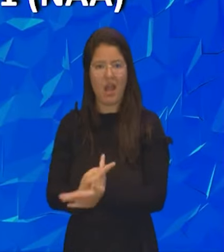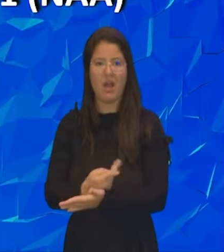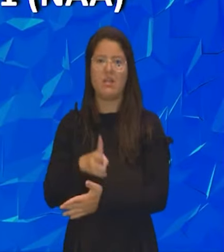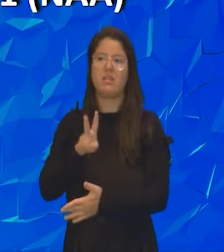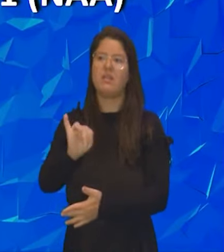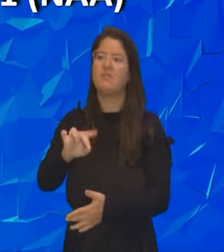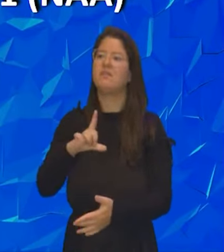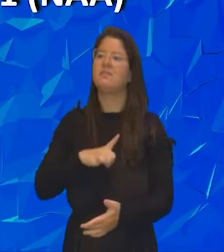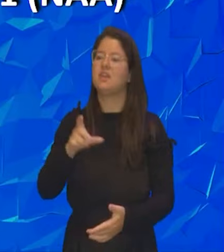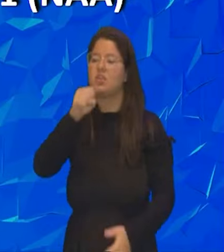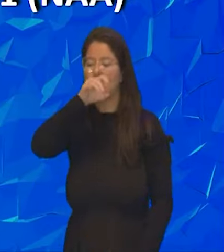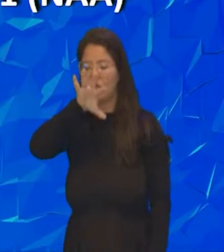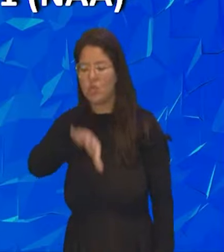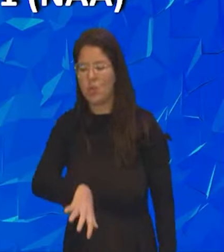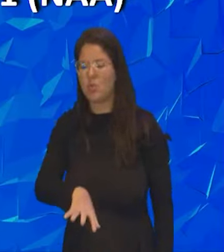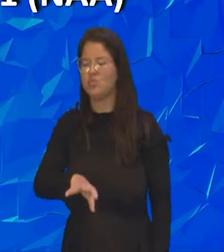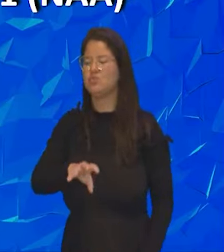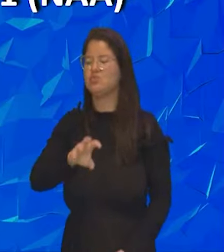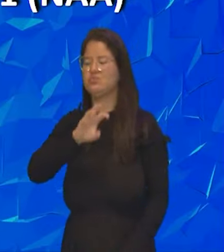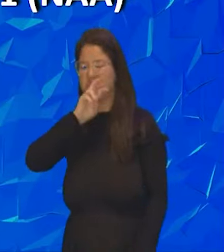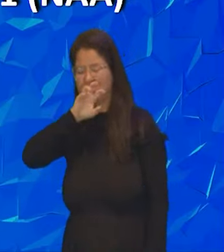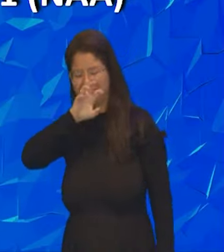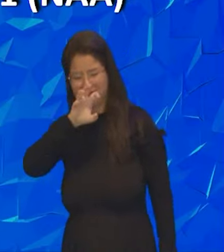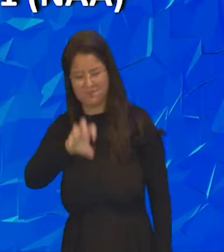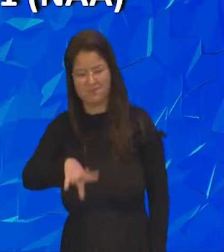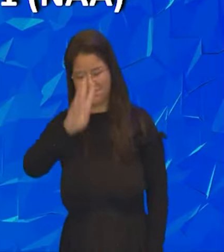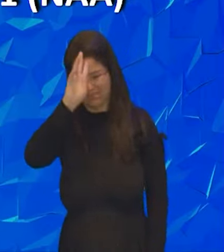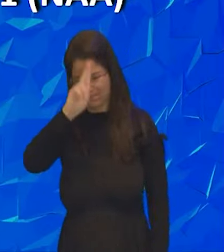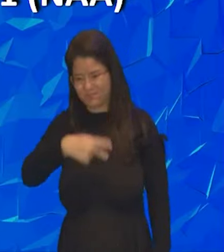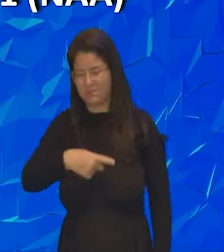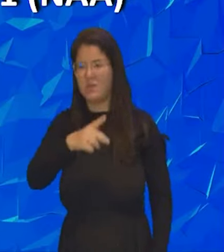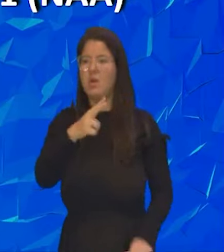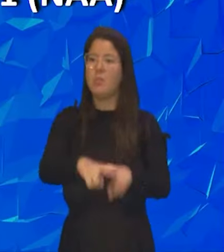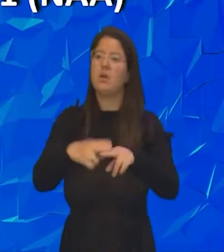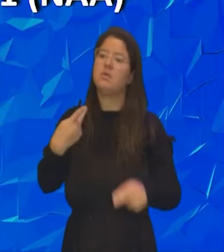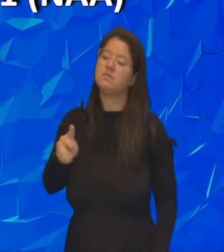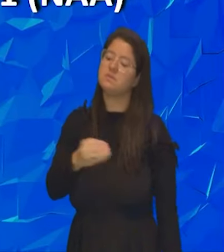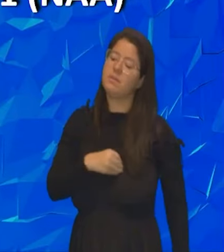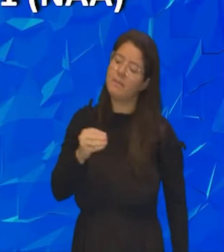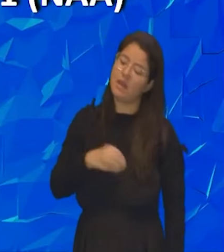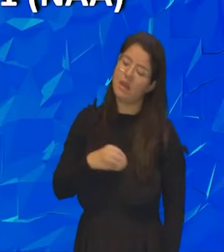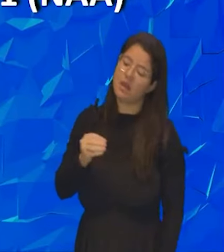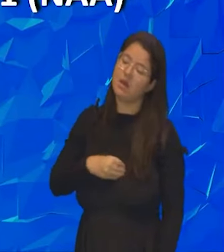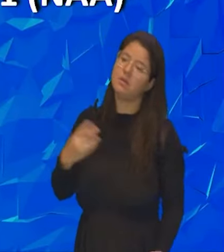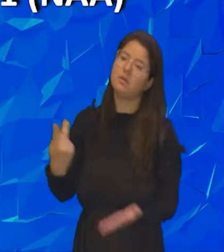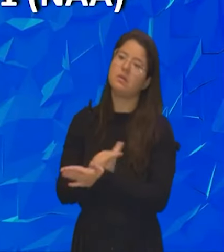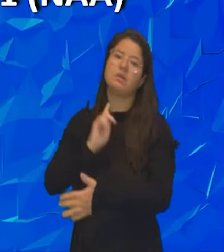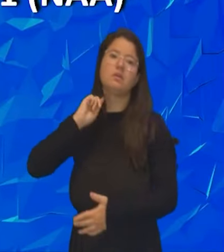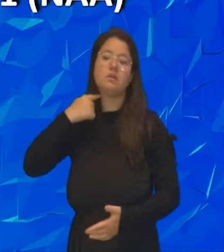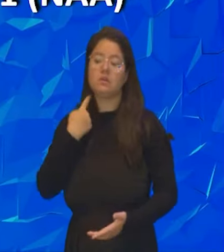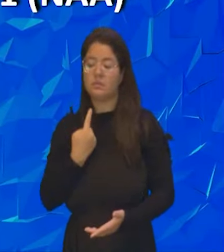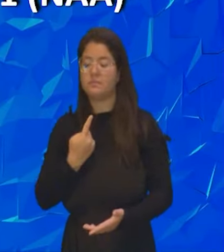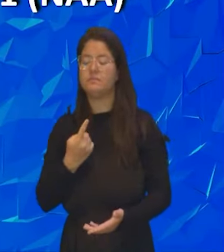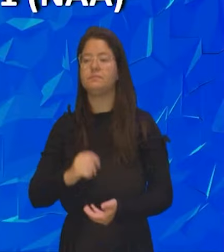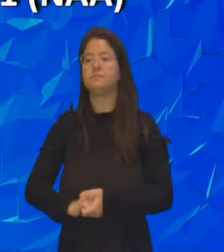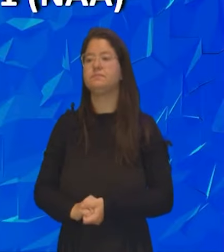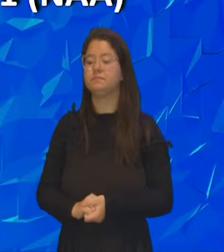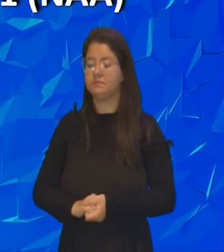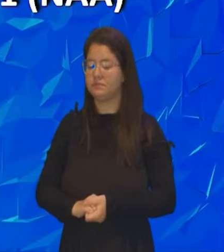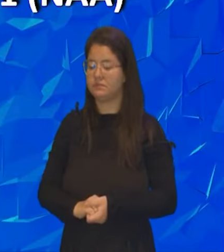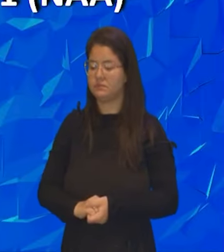terão nojo de vocês mesmos por causa das suas iniquidades e das suas abominações.